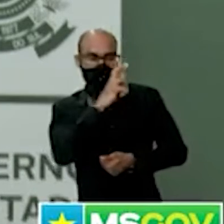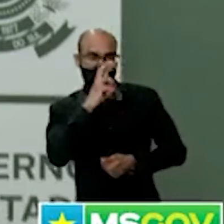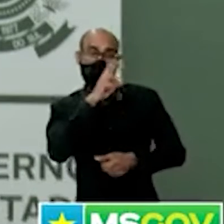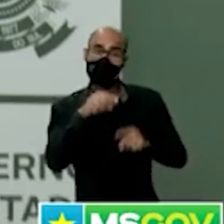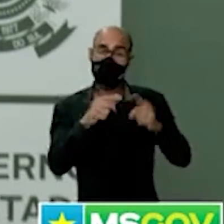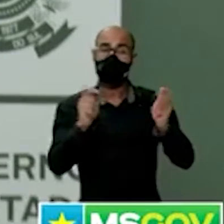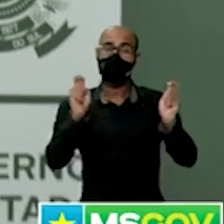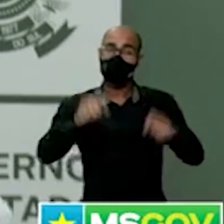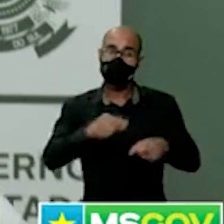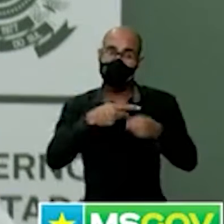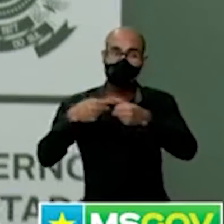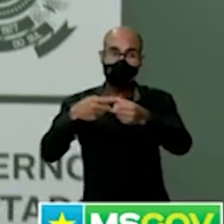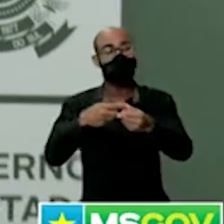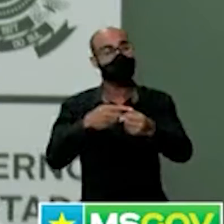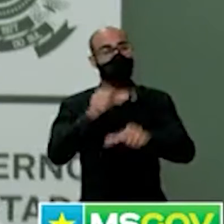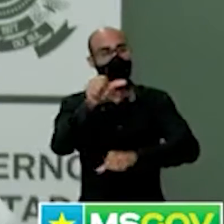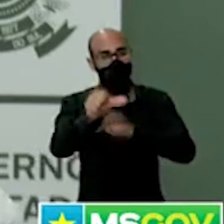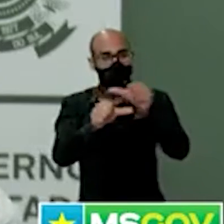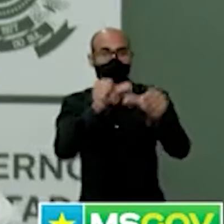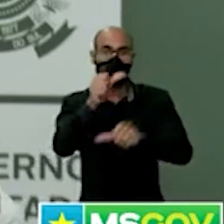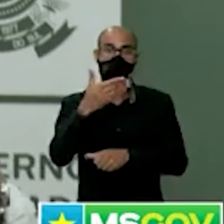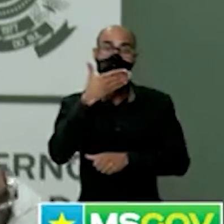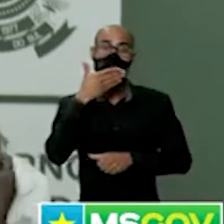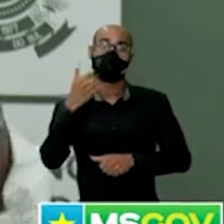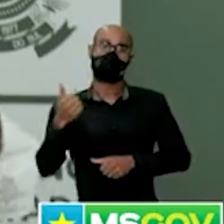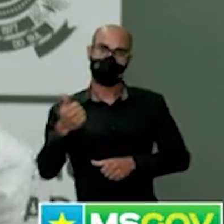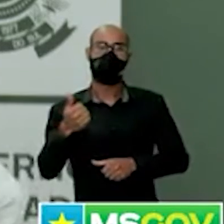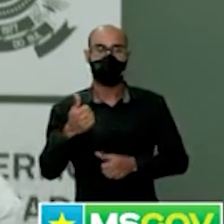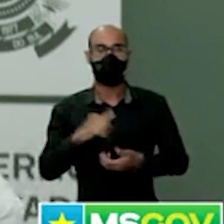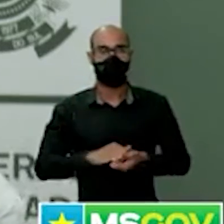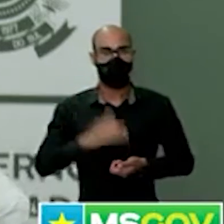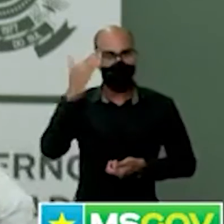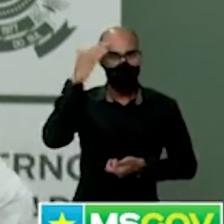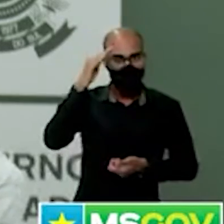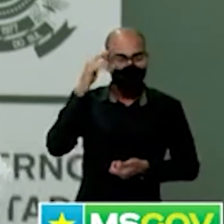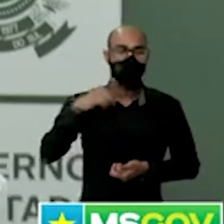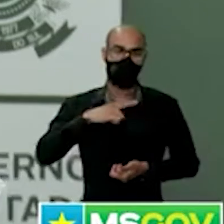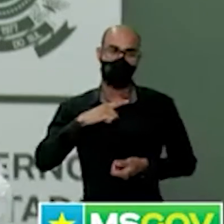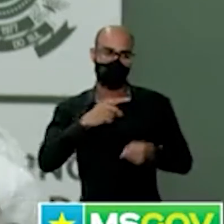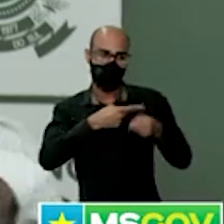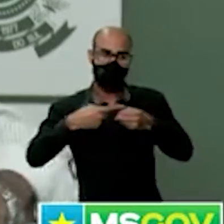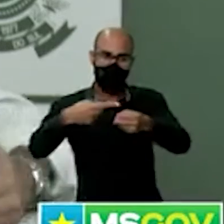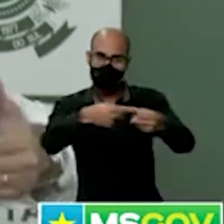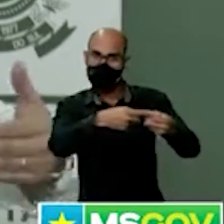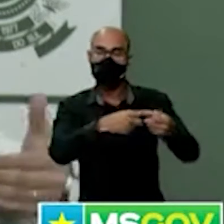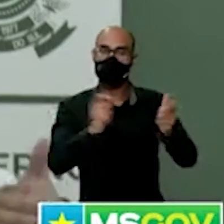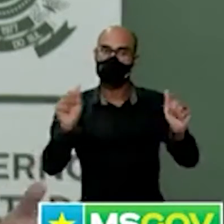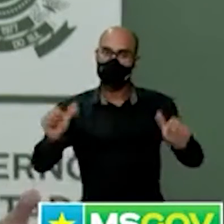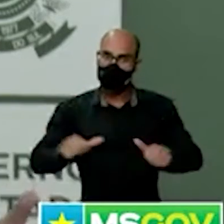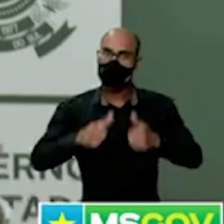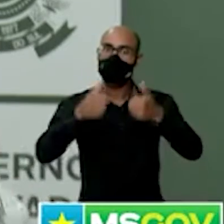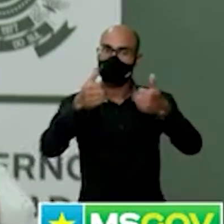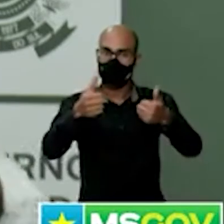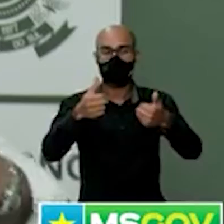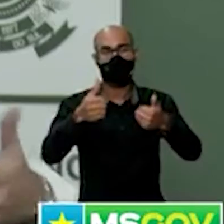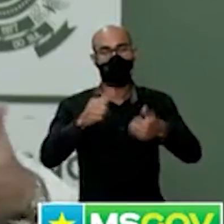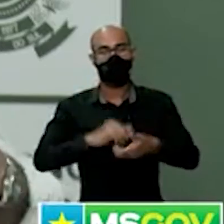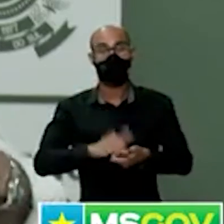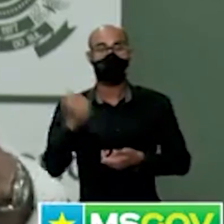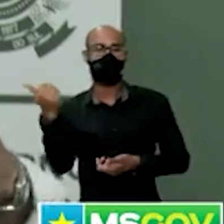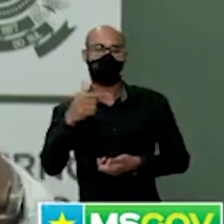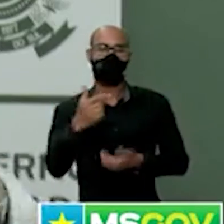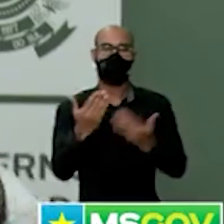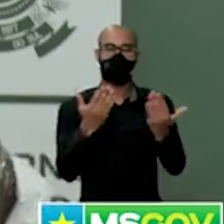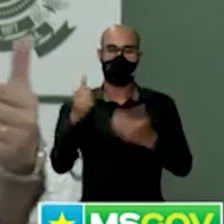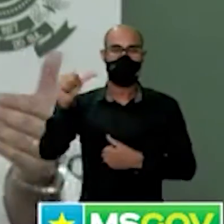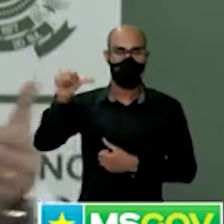a tendência é que haja uma melhora na última troca nós tivemos um volume muito maior de municípios que melhoraram do que os que pioraram no